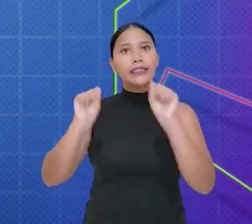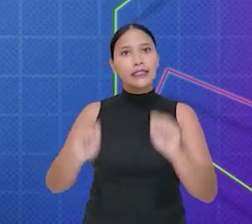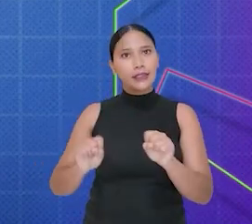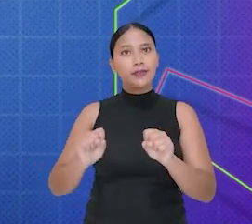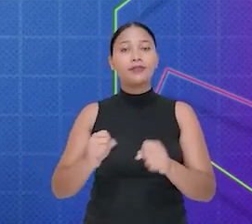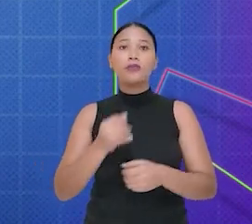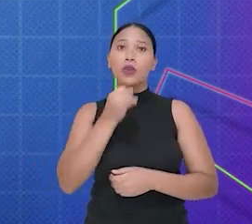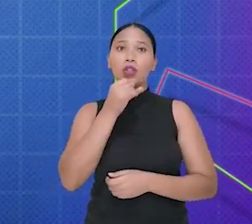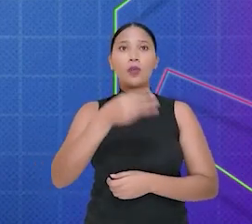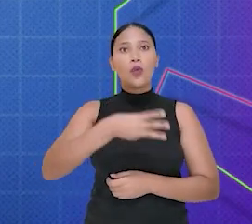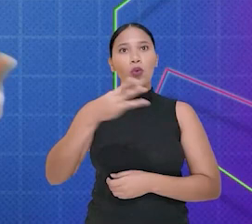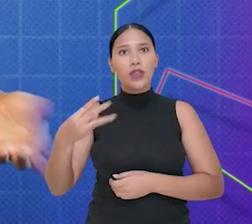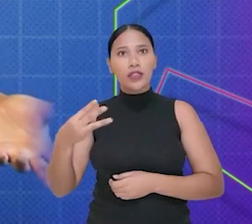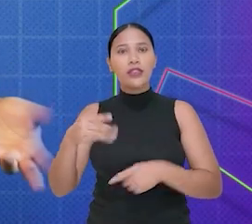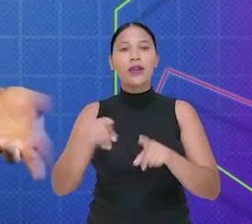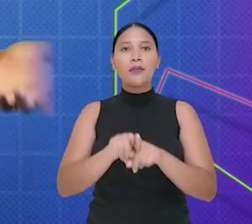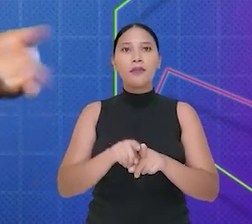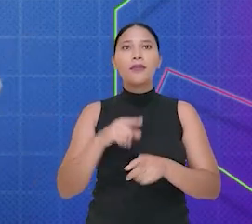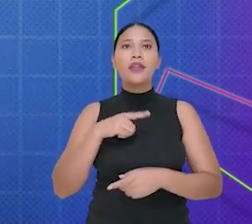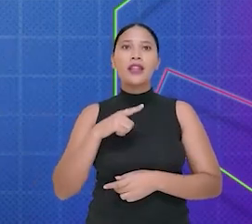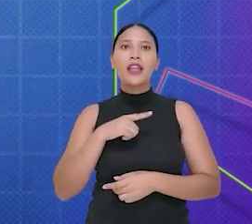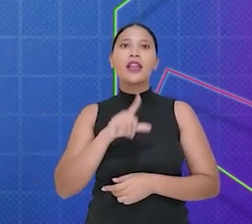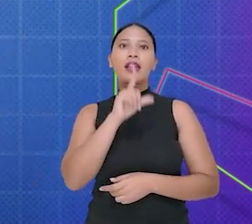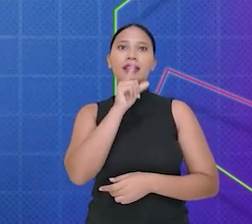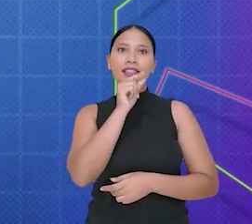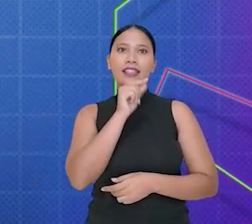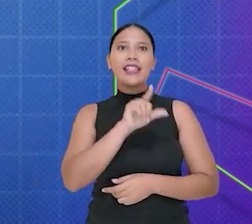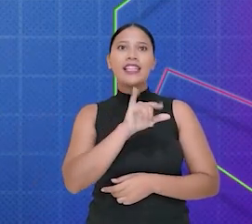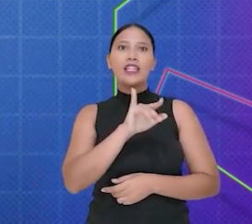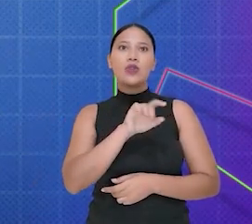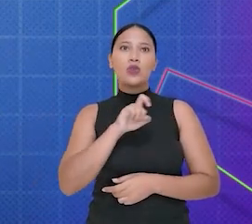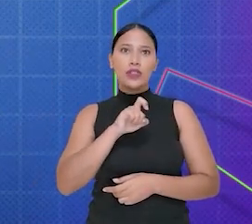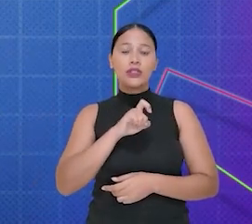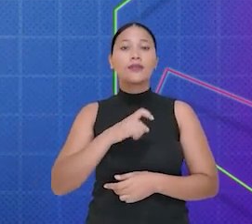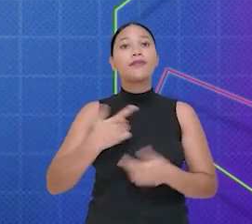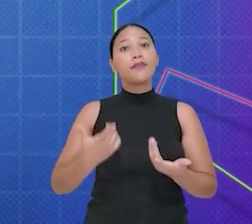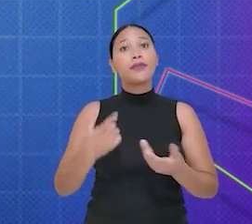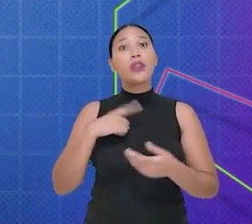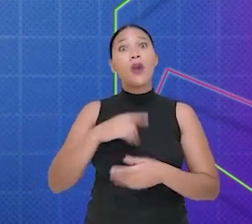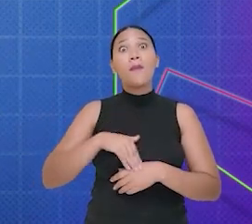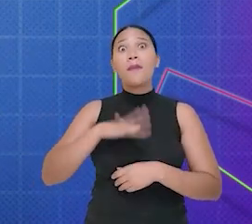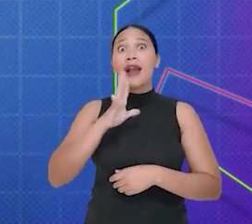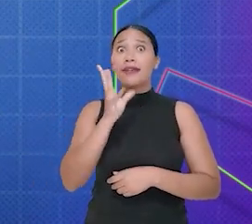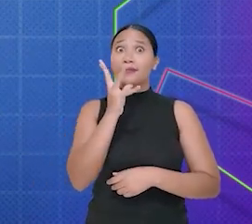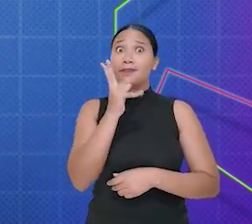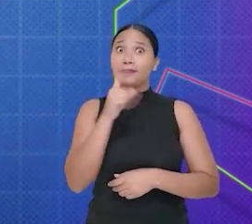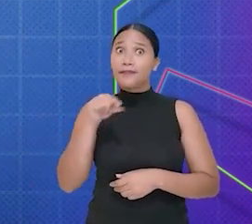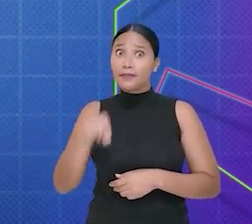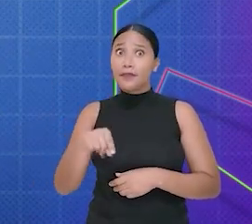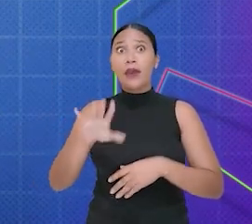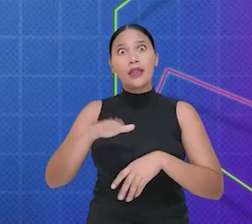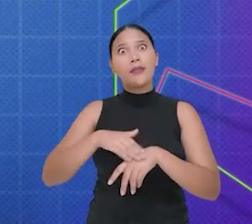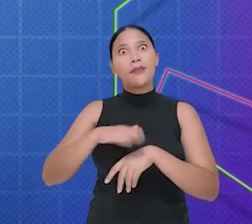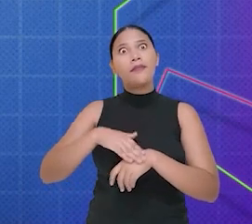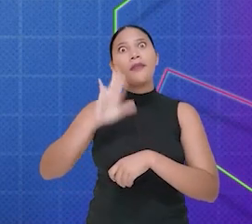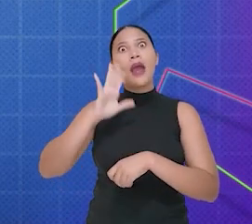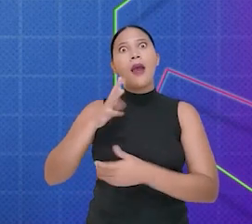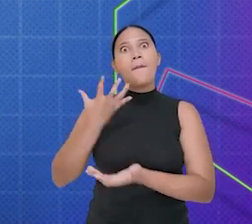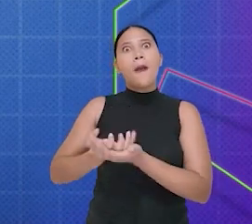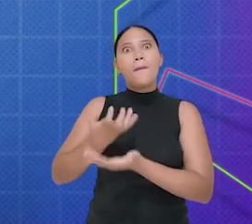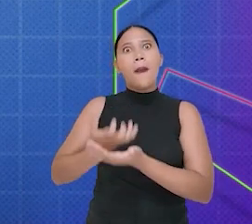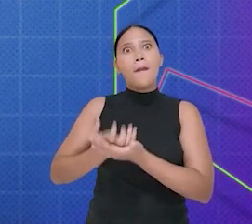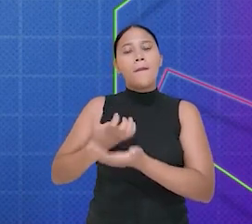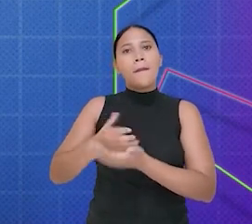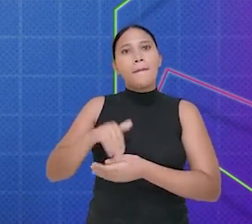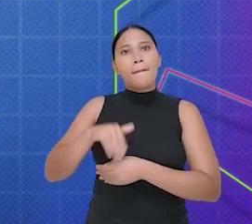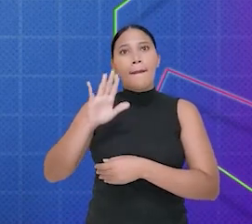e sistemas operacionais, como o Windows e o Linux. O disco rígido é o componente mais lento do computador, mas também é o que